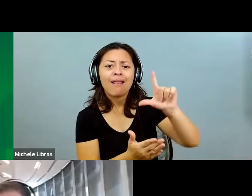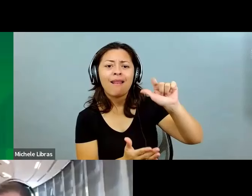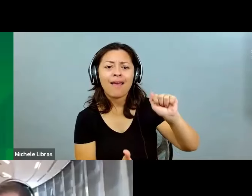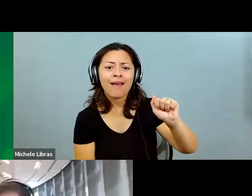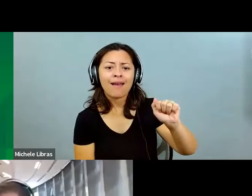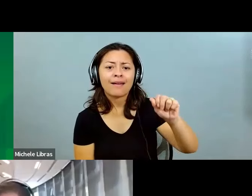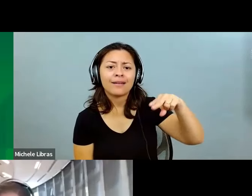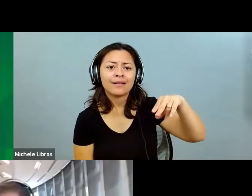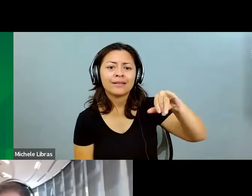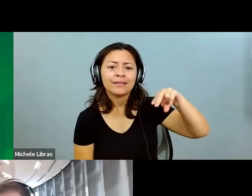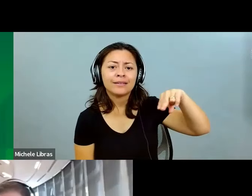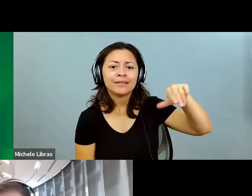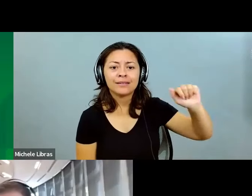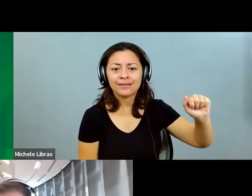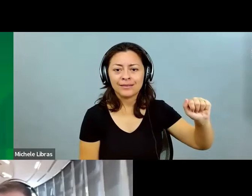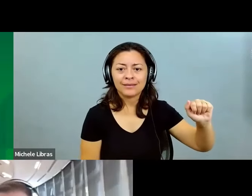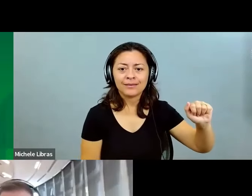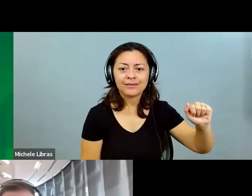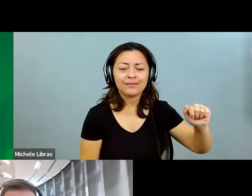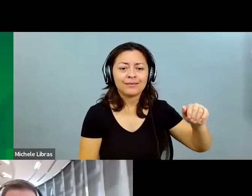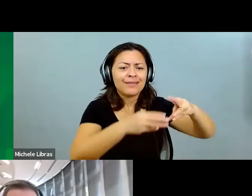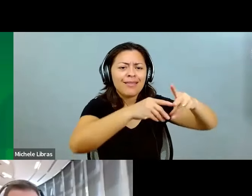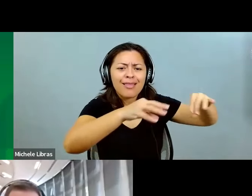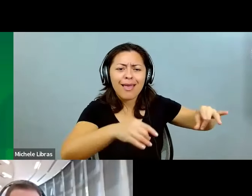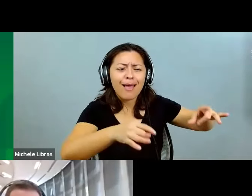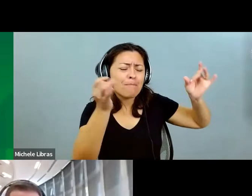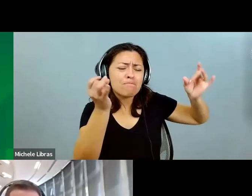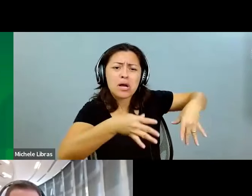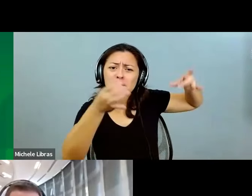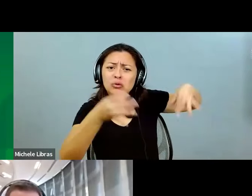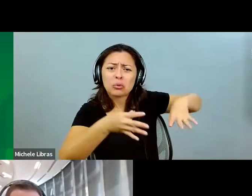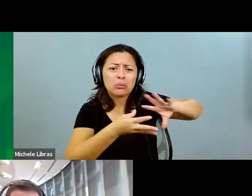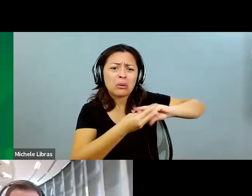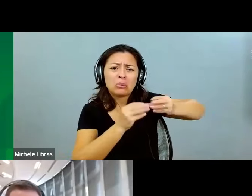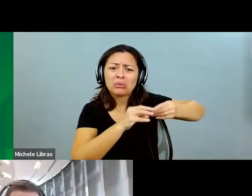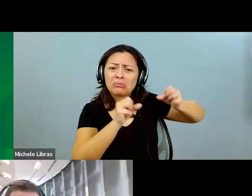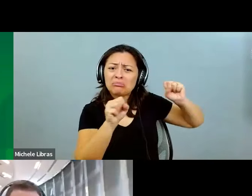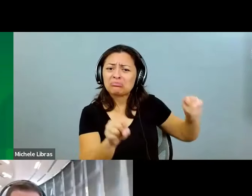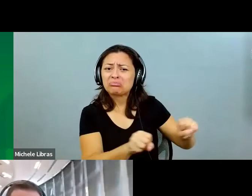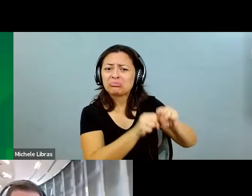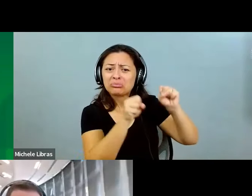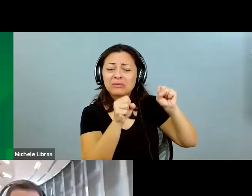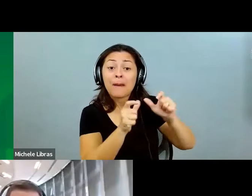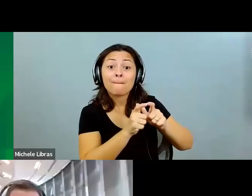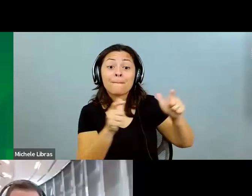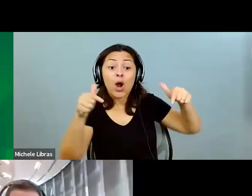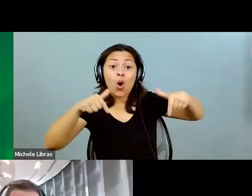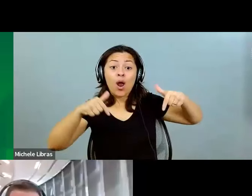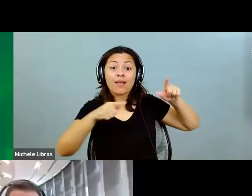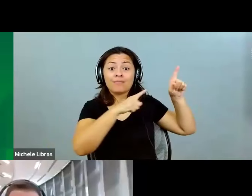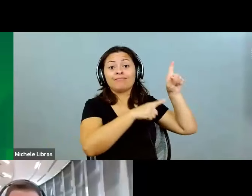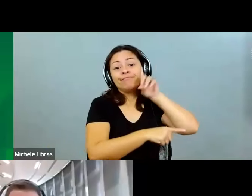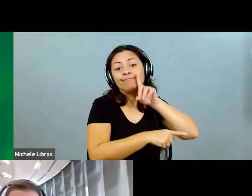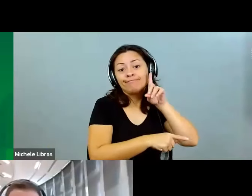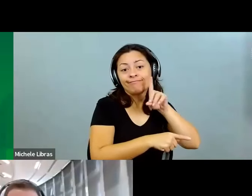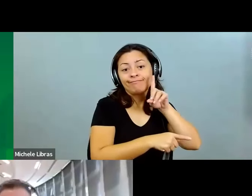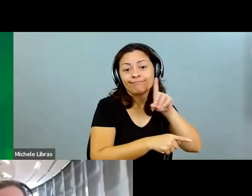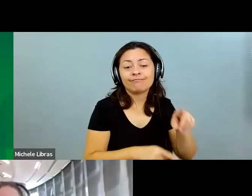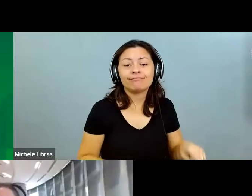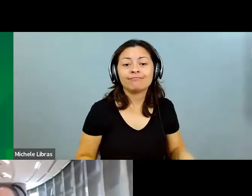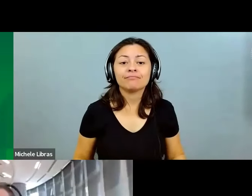em que a o abandono de lavor nos Estados Unidos e quebra de safa de algodão ele é ele é maior e Então esse é